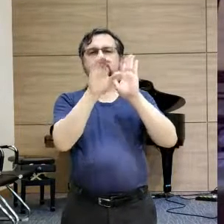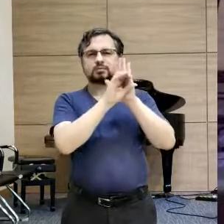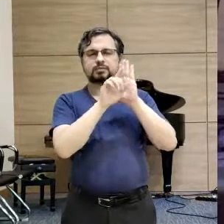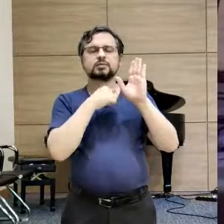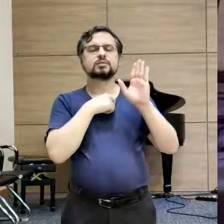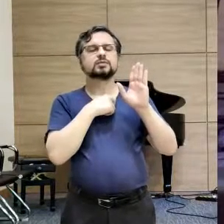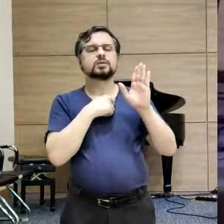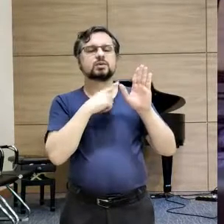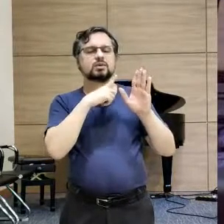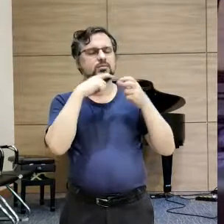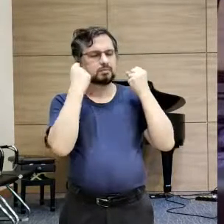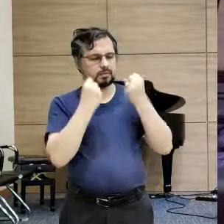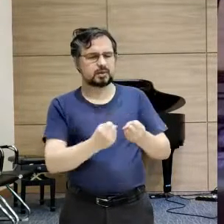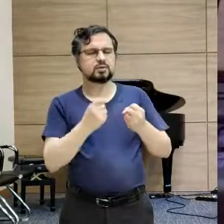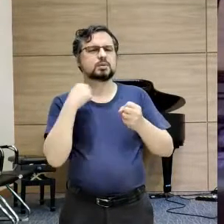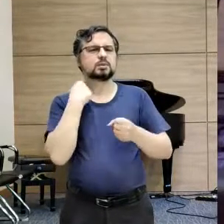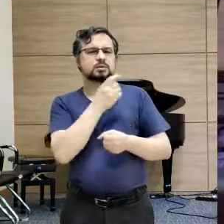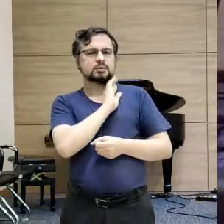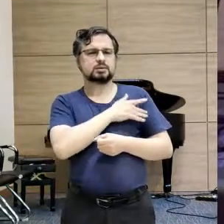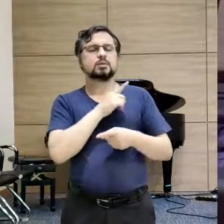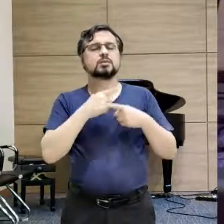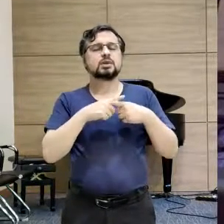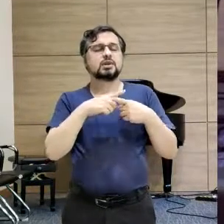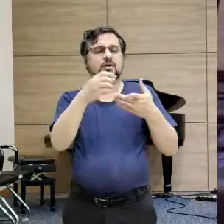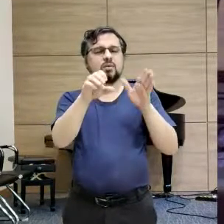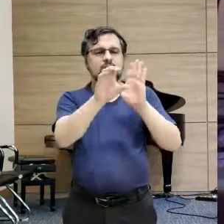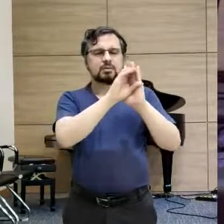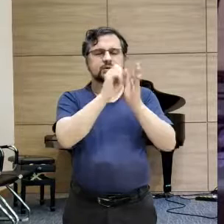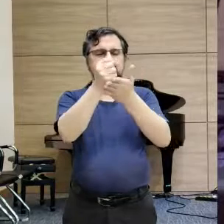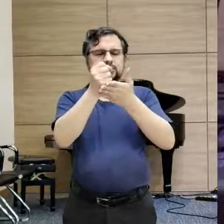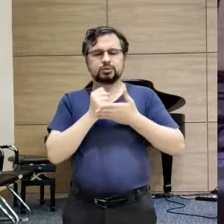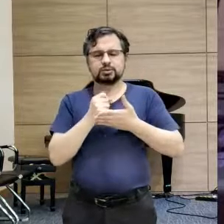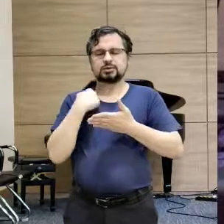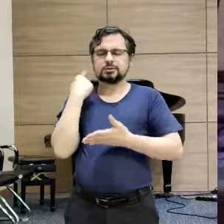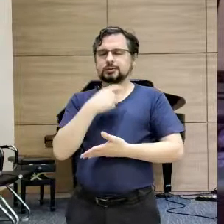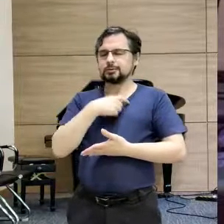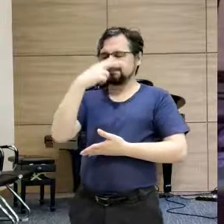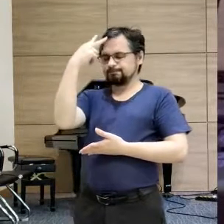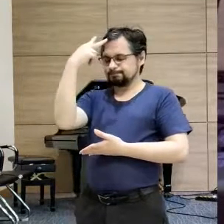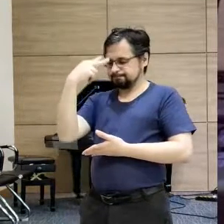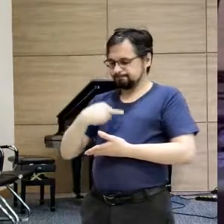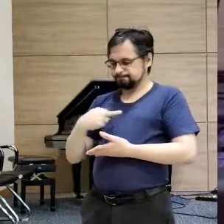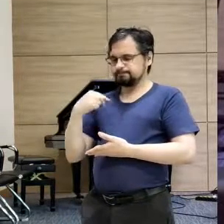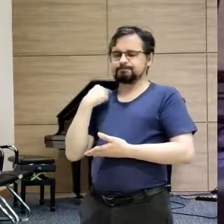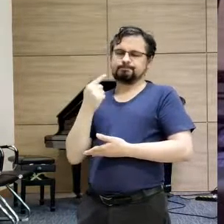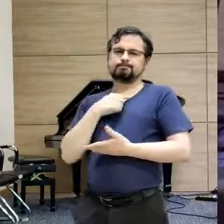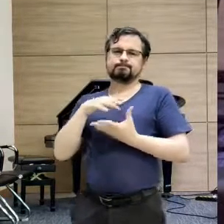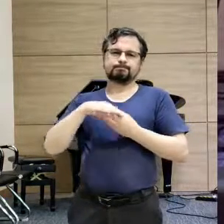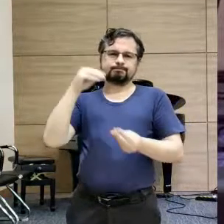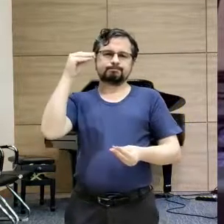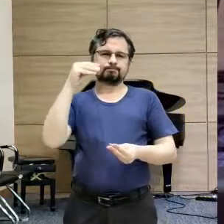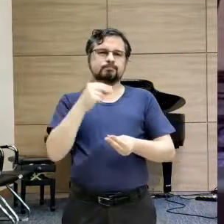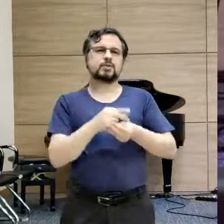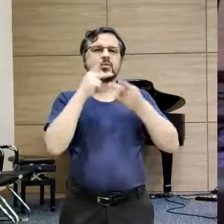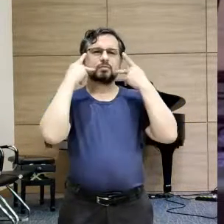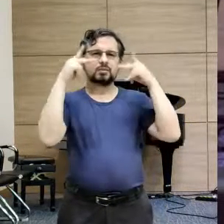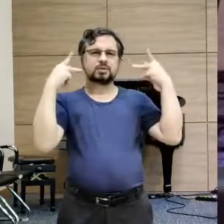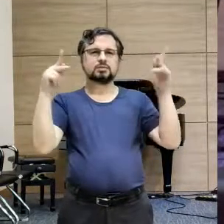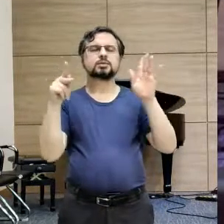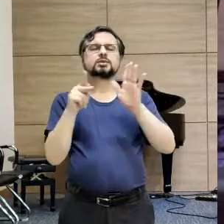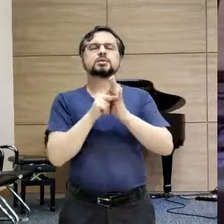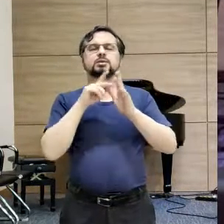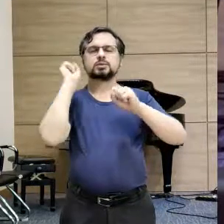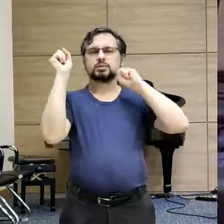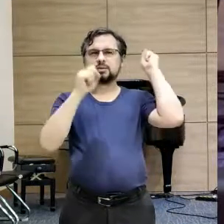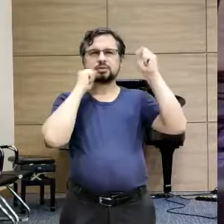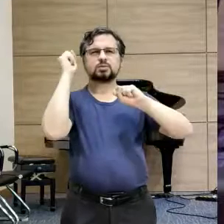bastante positivo para o nosso coração, porque ele nos ajuda a fazer um check-up da nossa alma. Quando nós estamos pregando o Salmo 51, naturalmente nós não estamos